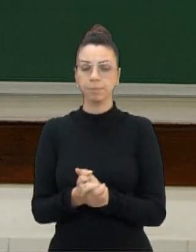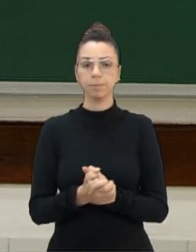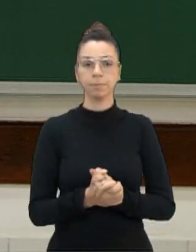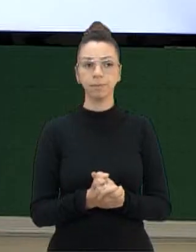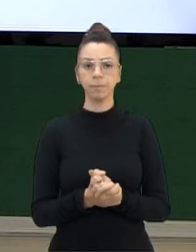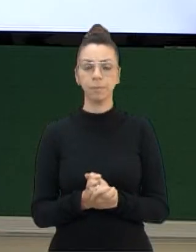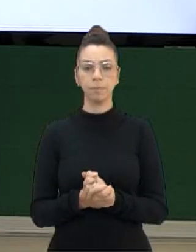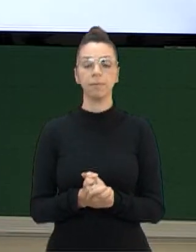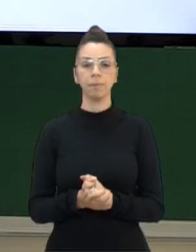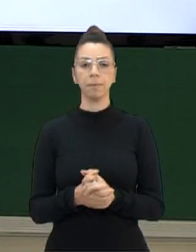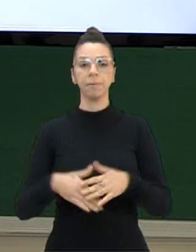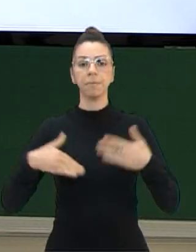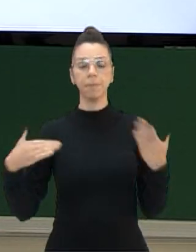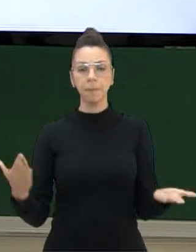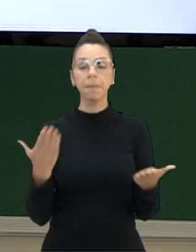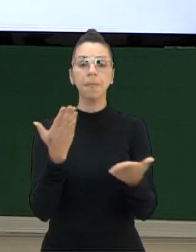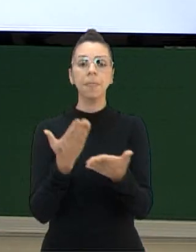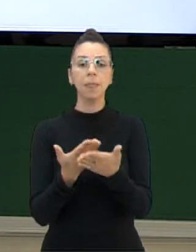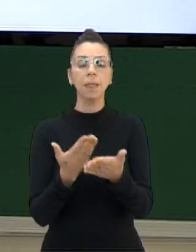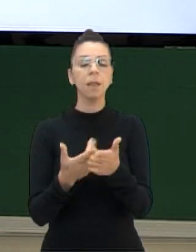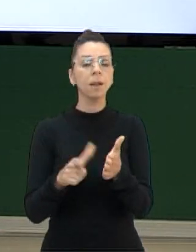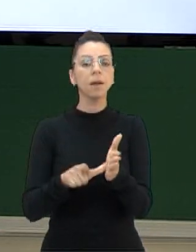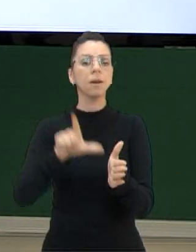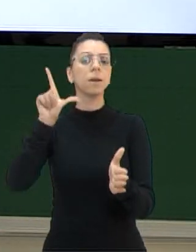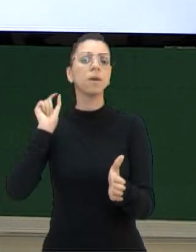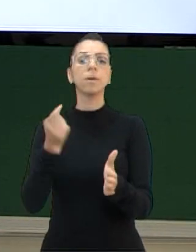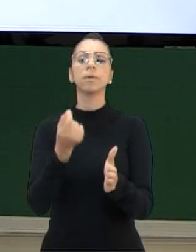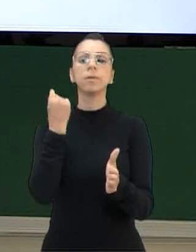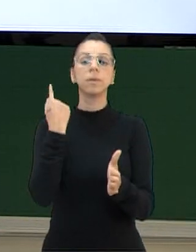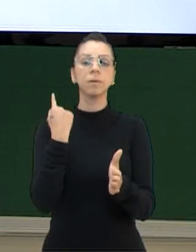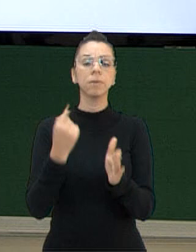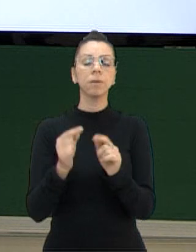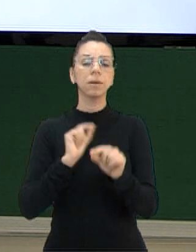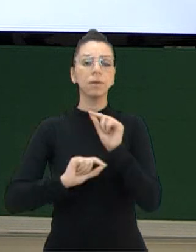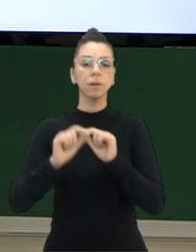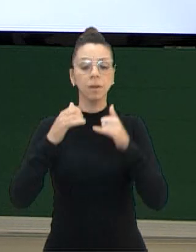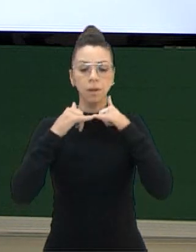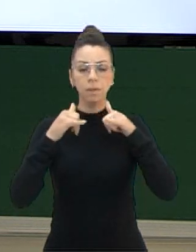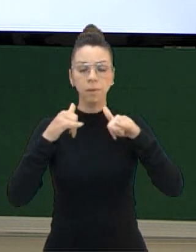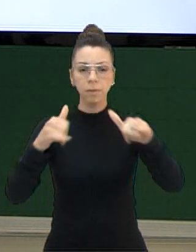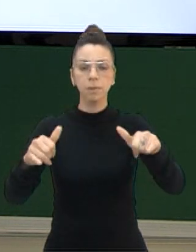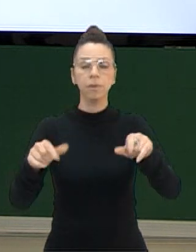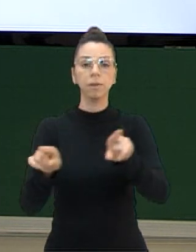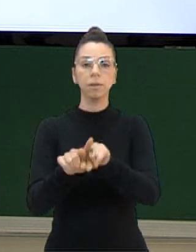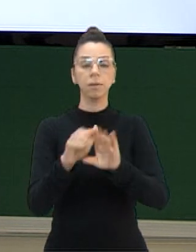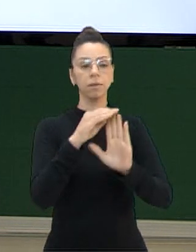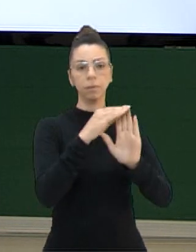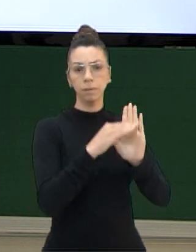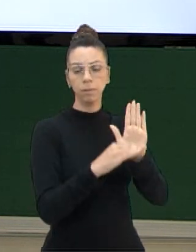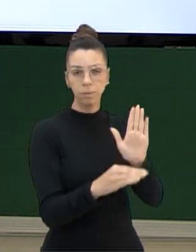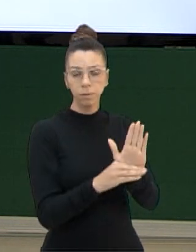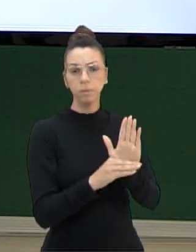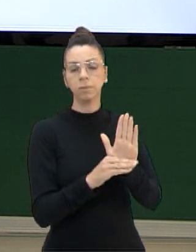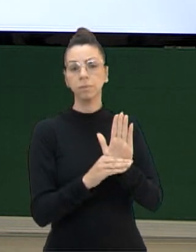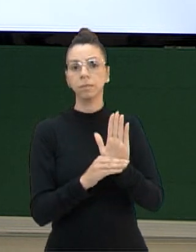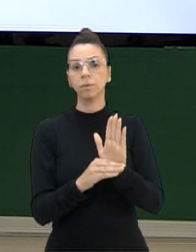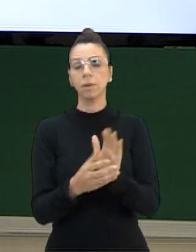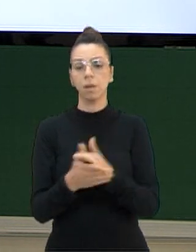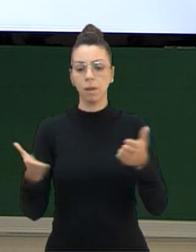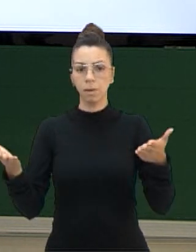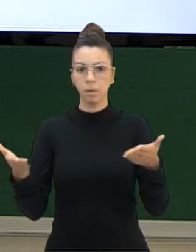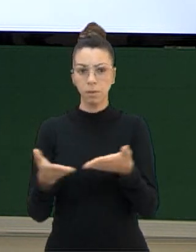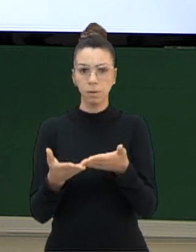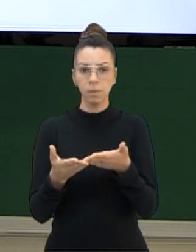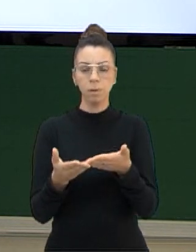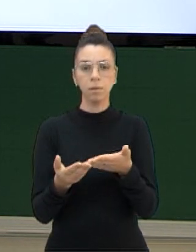aqui. Em la clase anterior que trabajamos la notícia e trabajamos elementos del pretérito e futuro. ¿Os